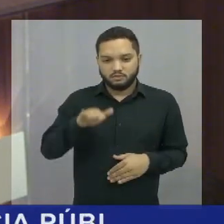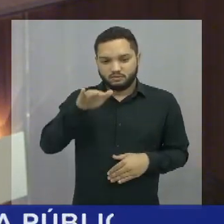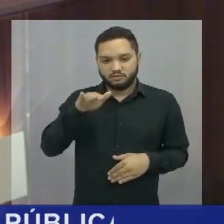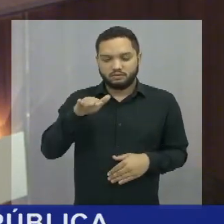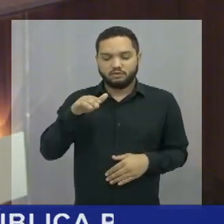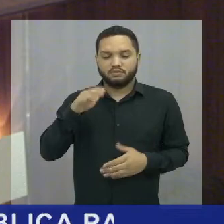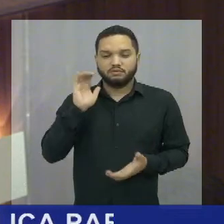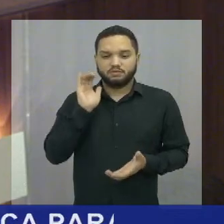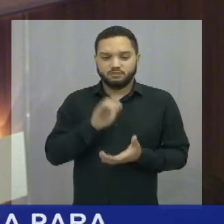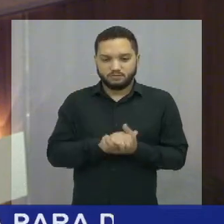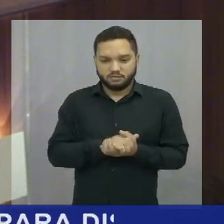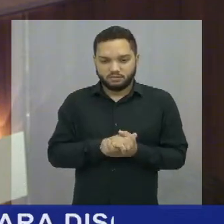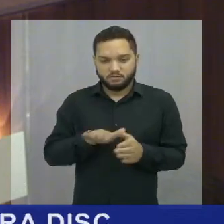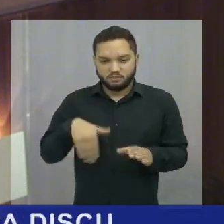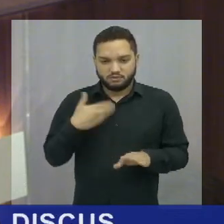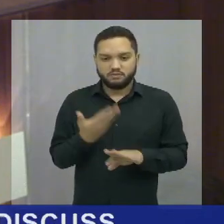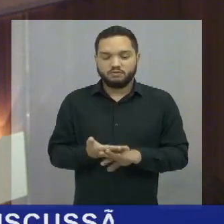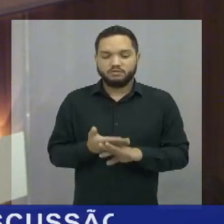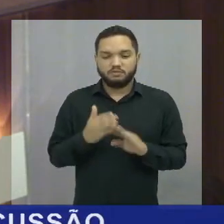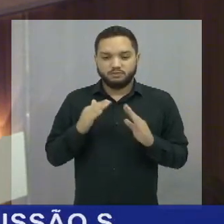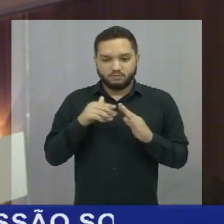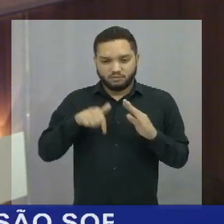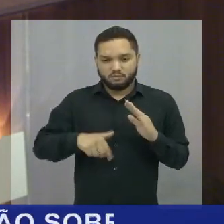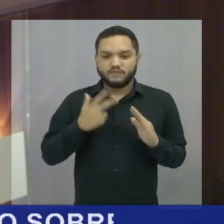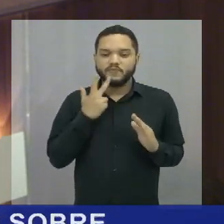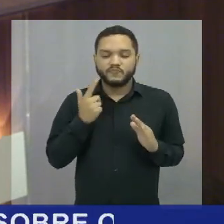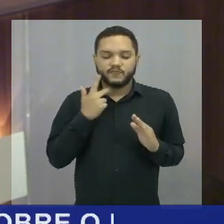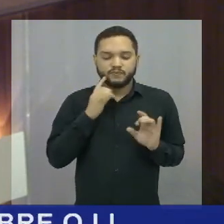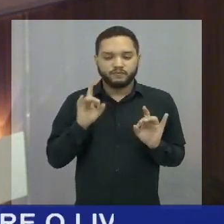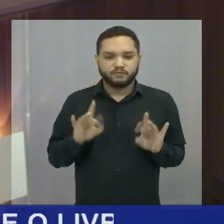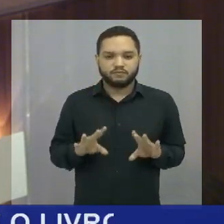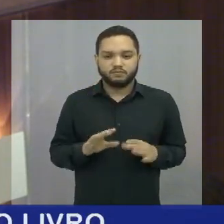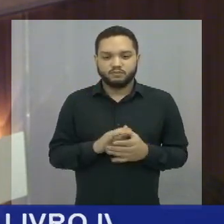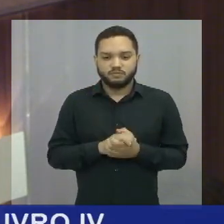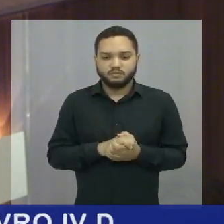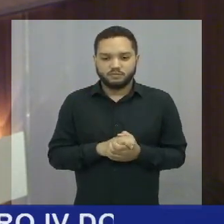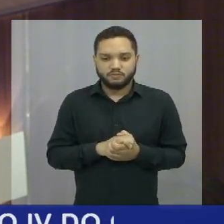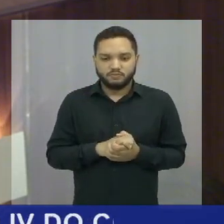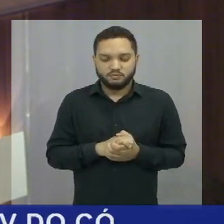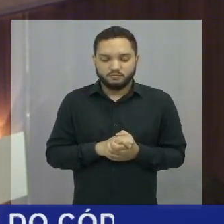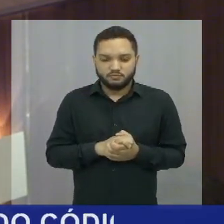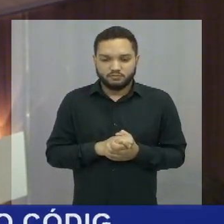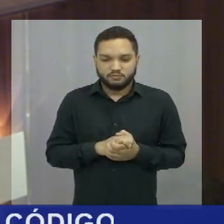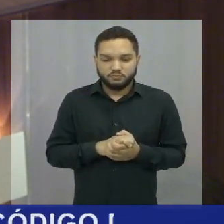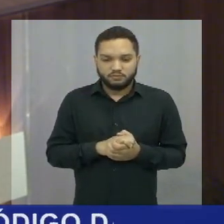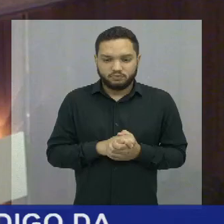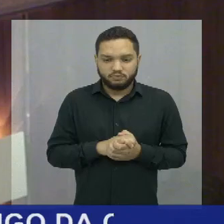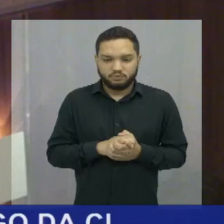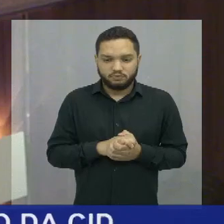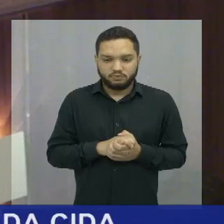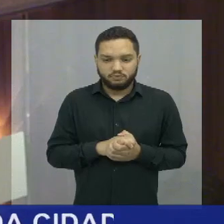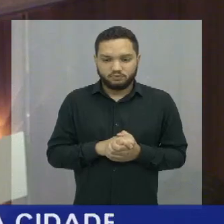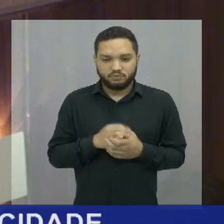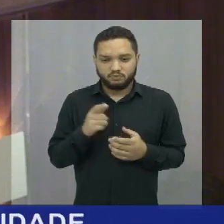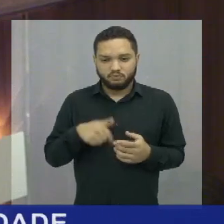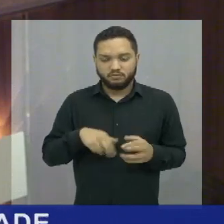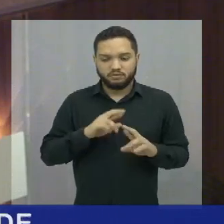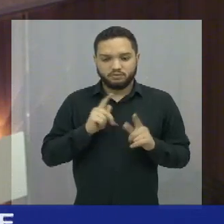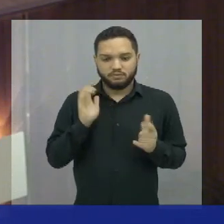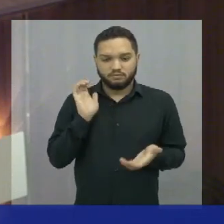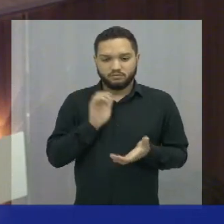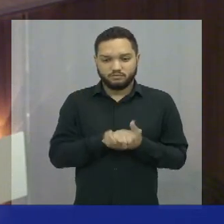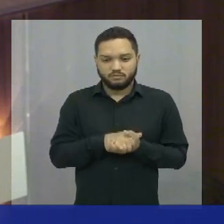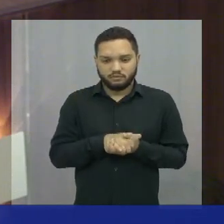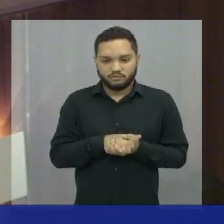casei e ainda vivo só em Fortaleza. E aqui é um pouco diferente do casamento, né? Até que a morte